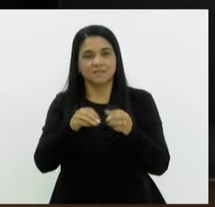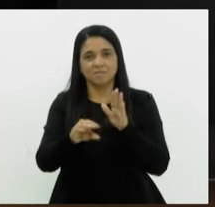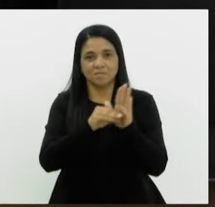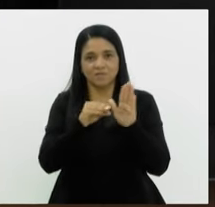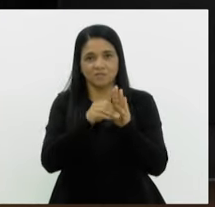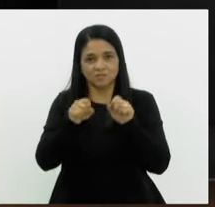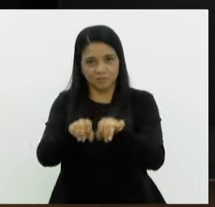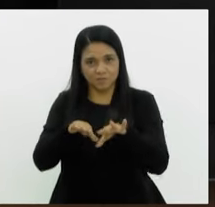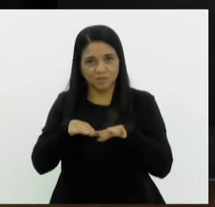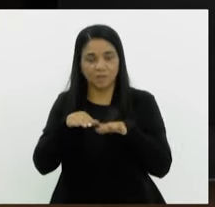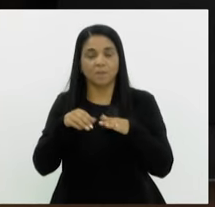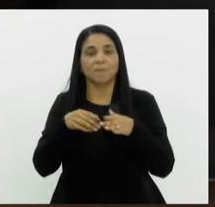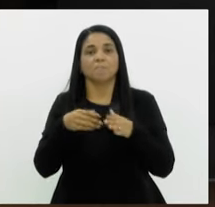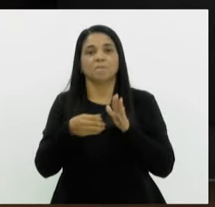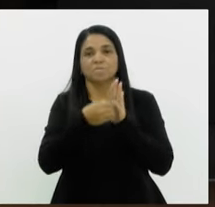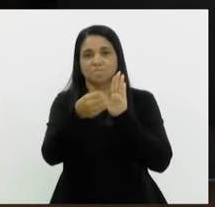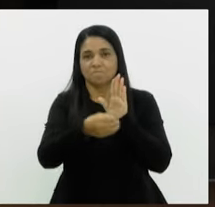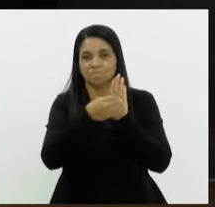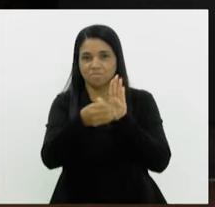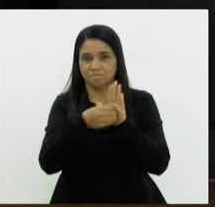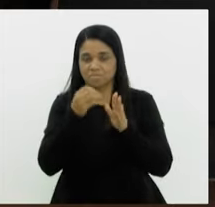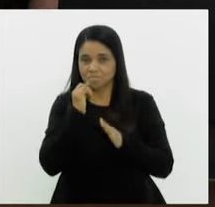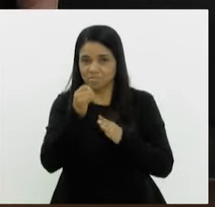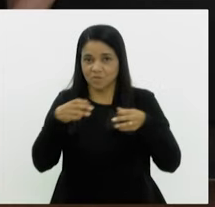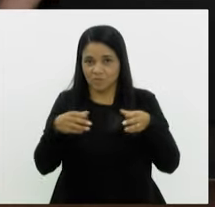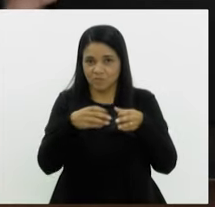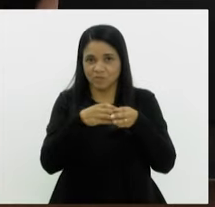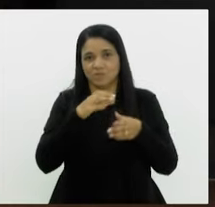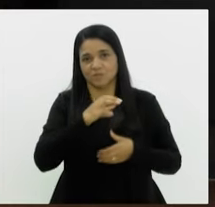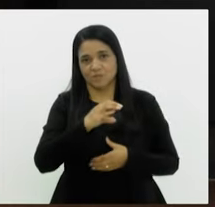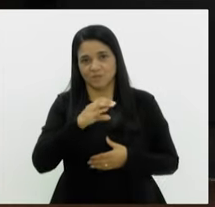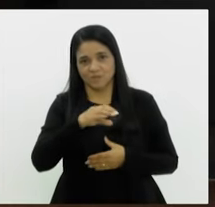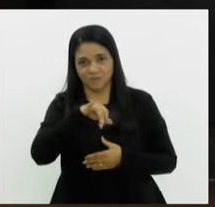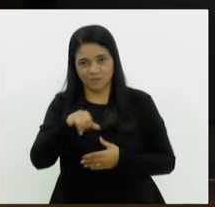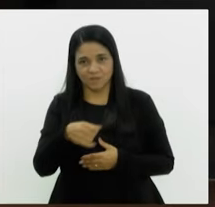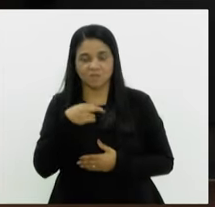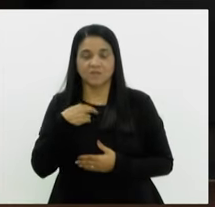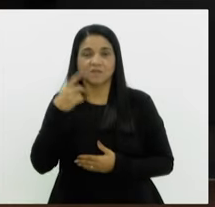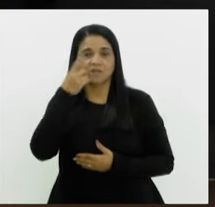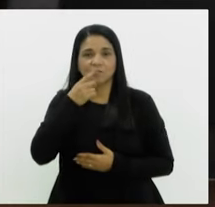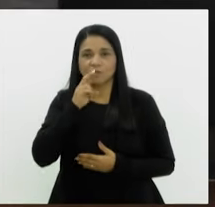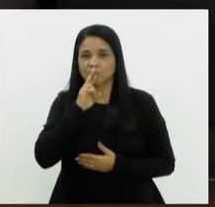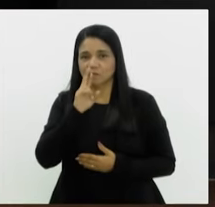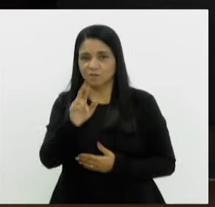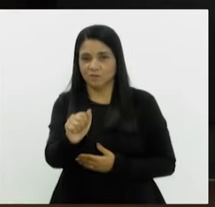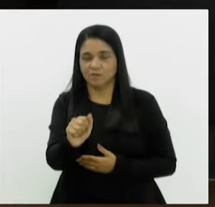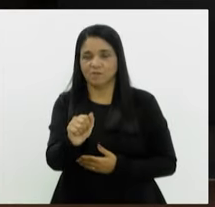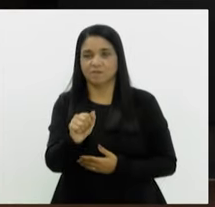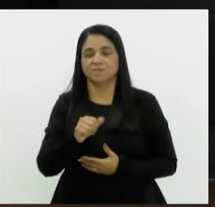Para emitir parecer pela Comissão de Constituição e Justiça, deputado Rodrigo Amorim.